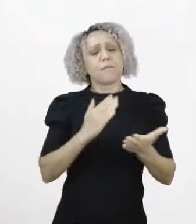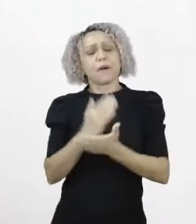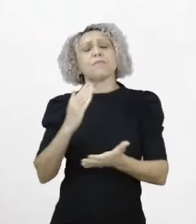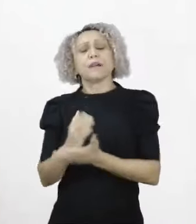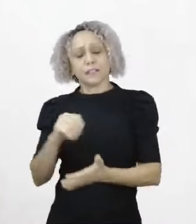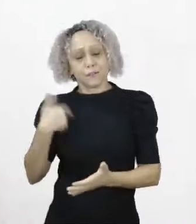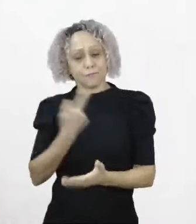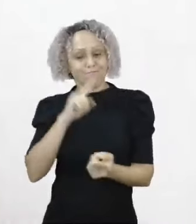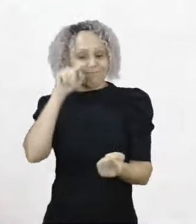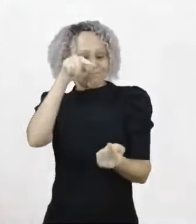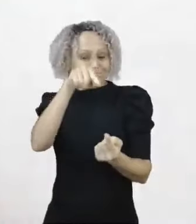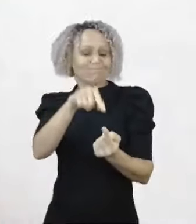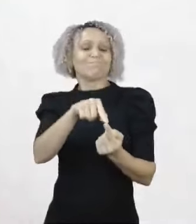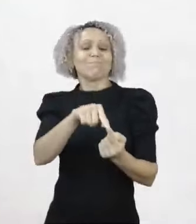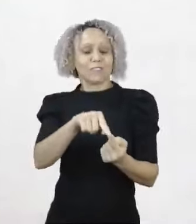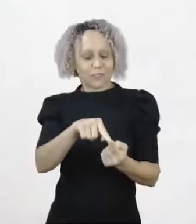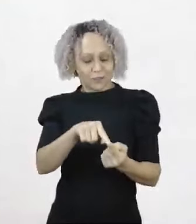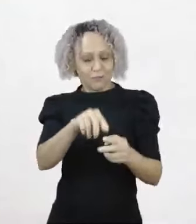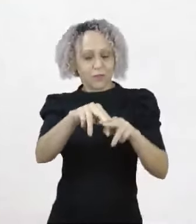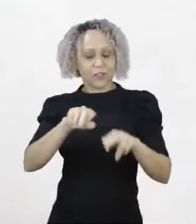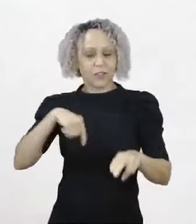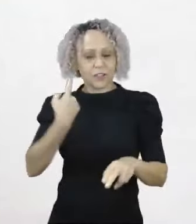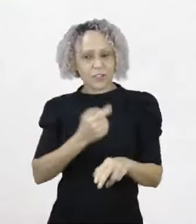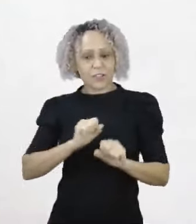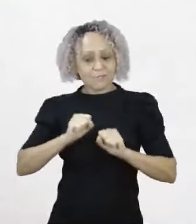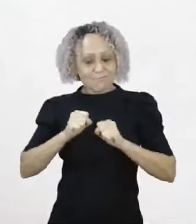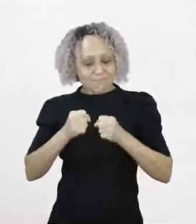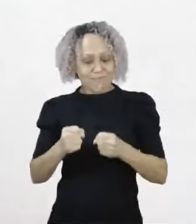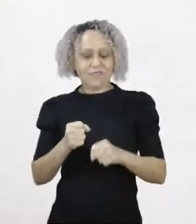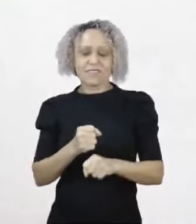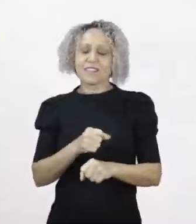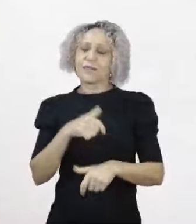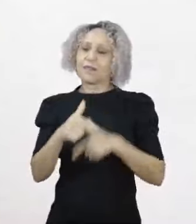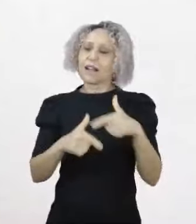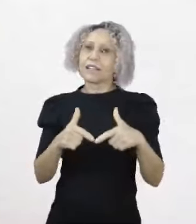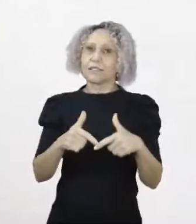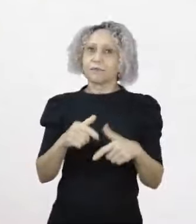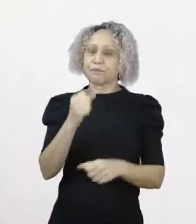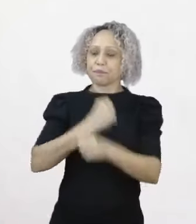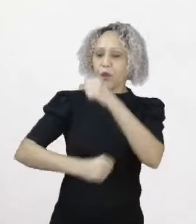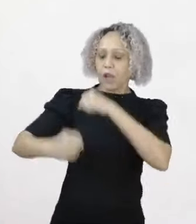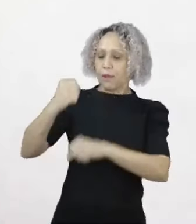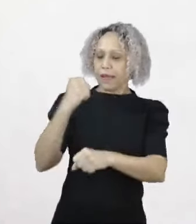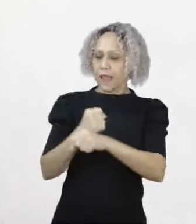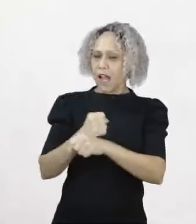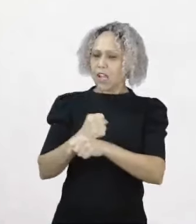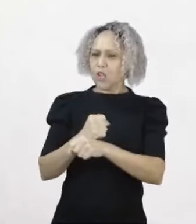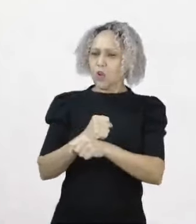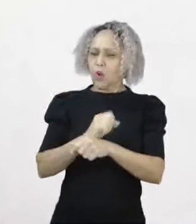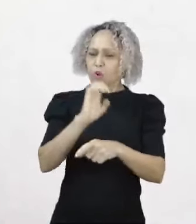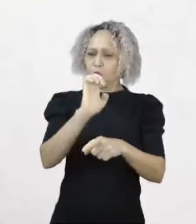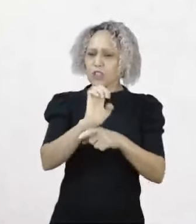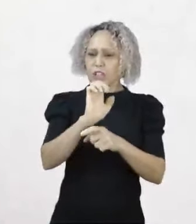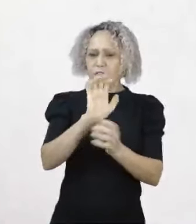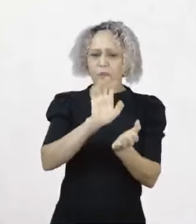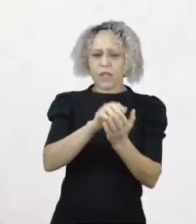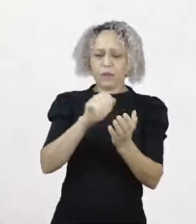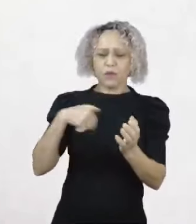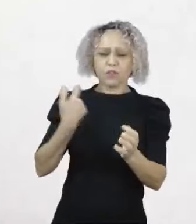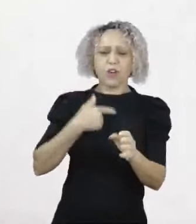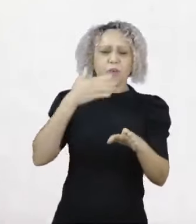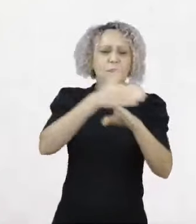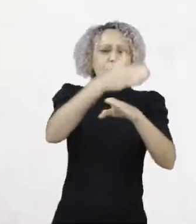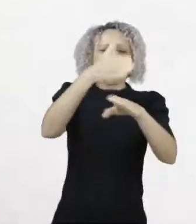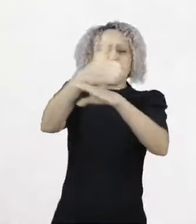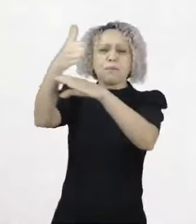nós o ano passado andamos o estado de Pernambuco fazendo várias plenárias reunindo várias lideranças para